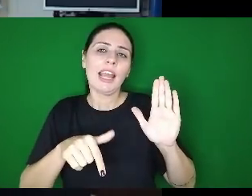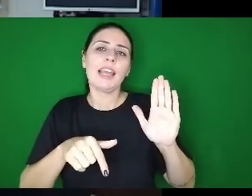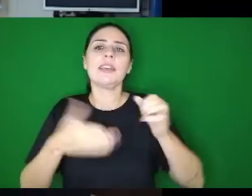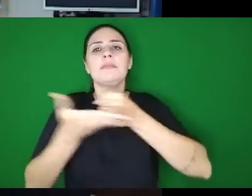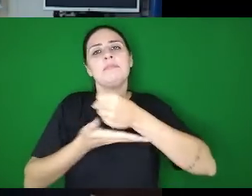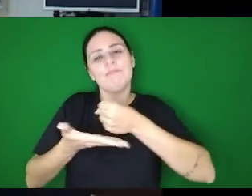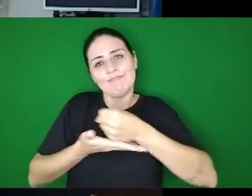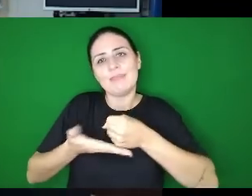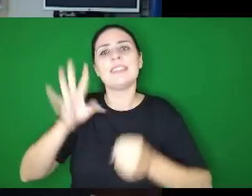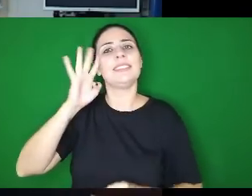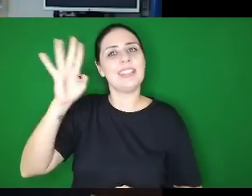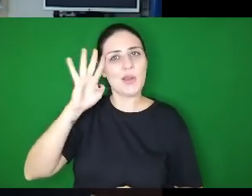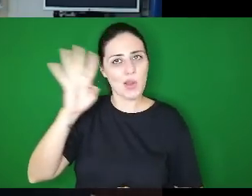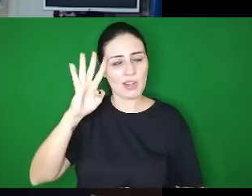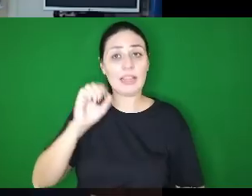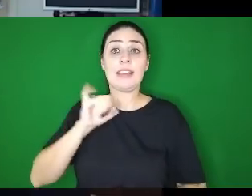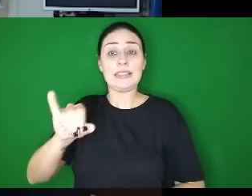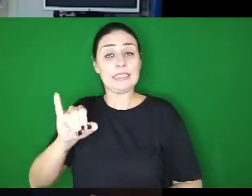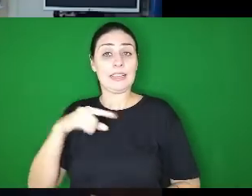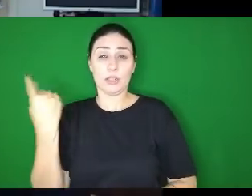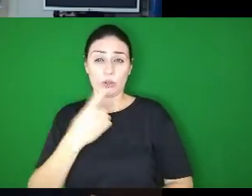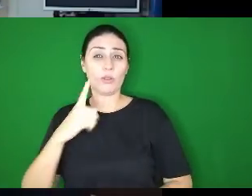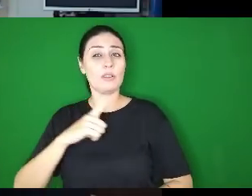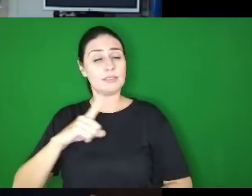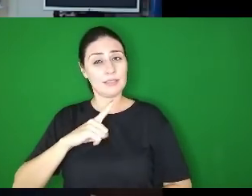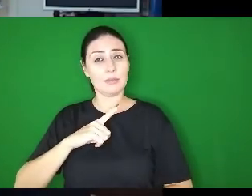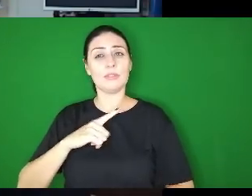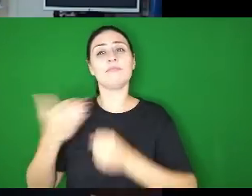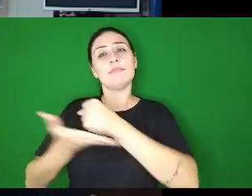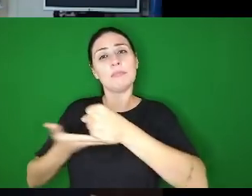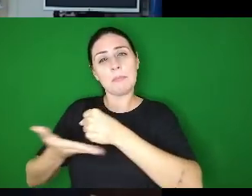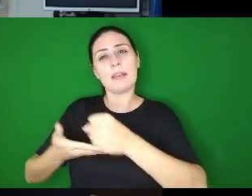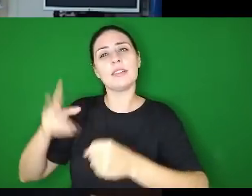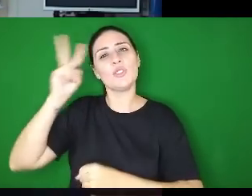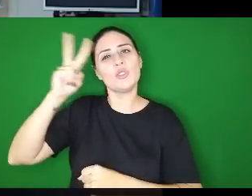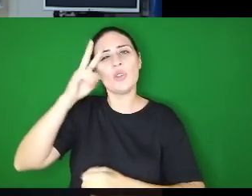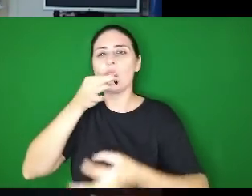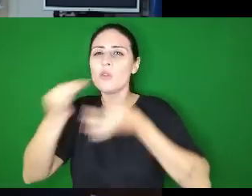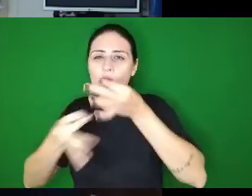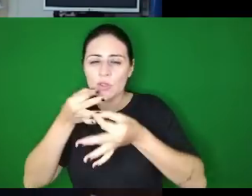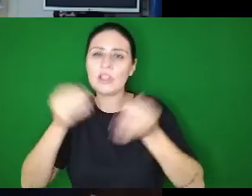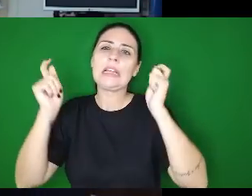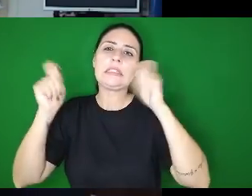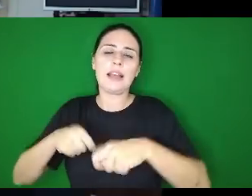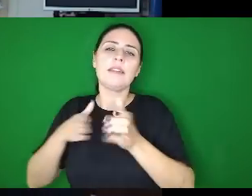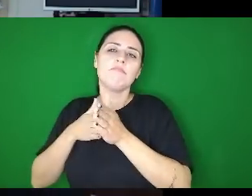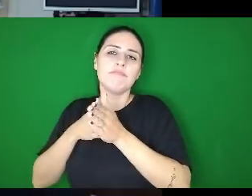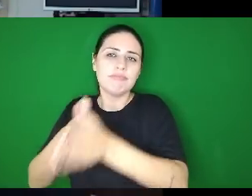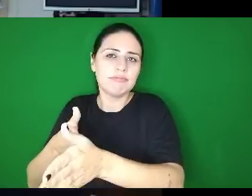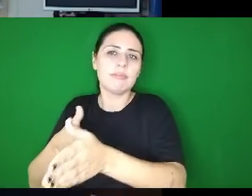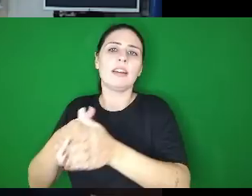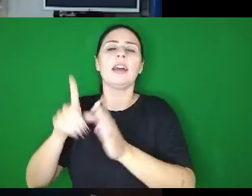fundamentação. Então, a gente tendo uma fundamentação histórico-crítica, a gente pode sim manter a